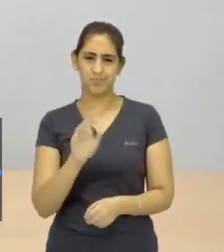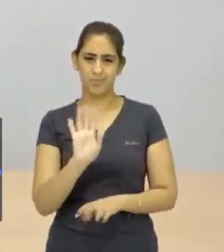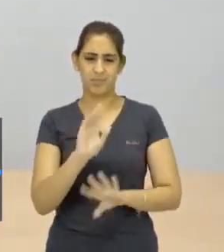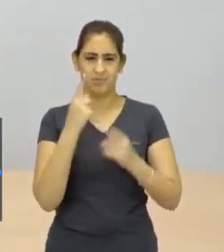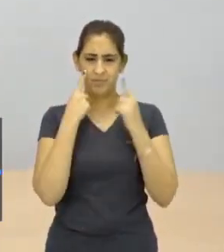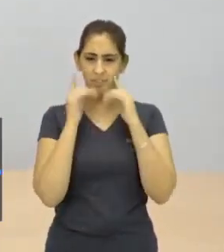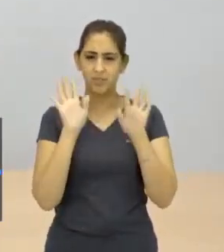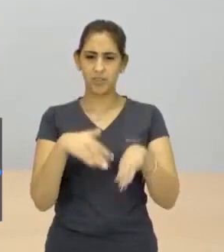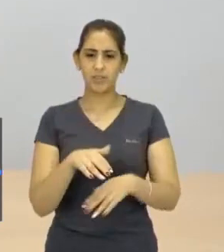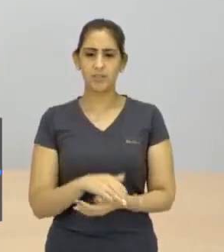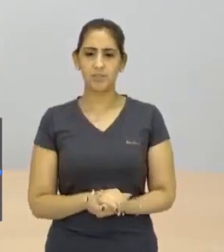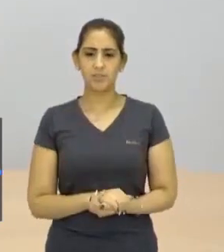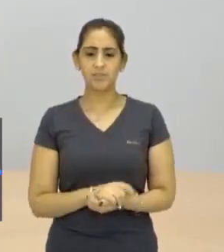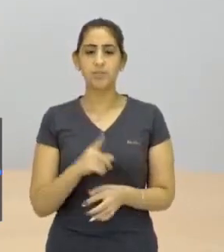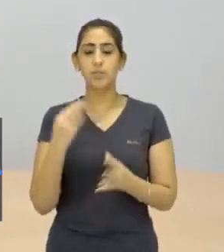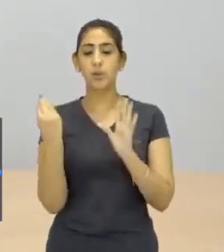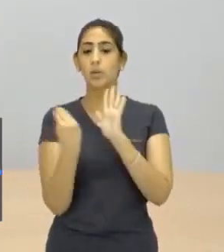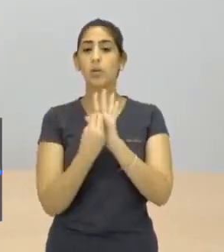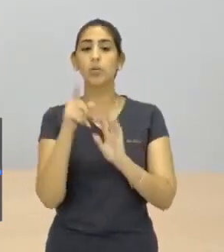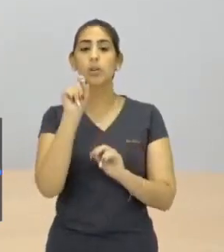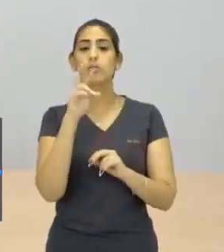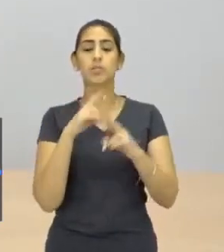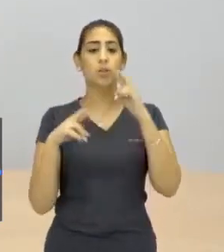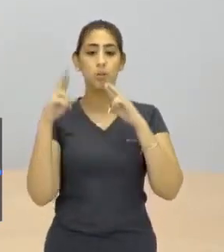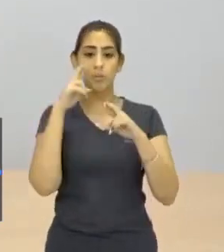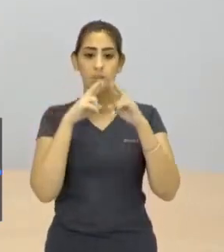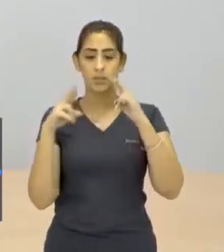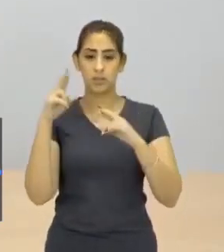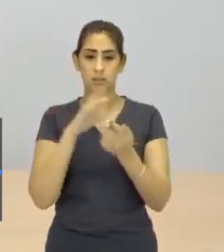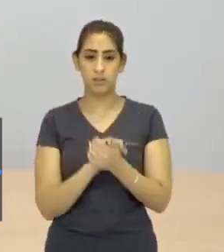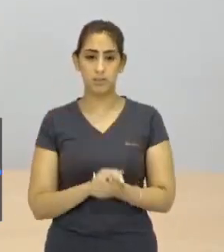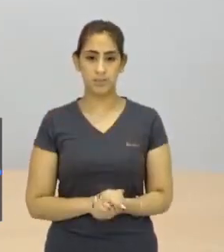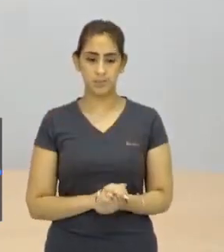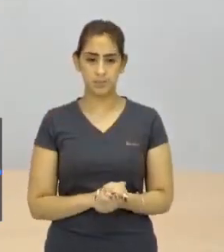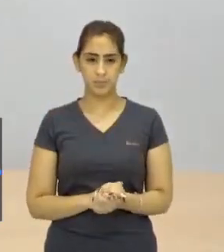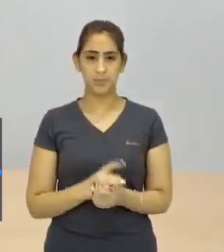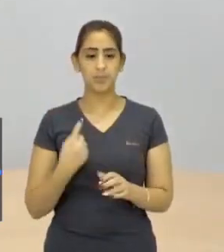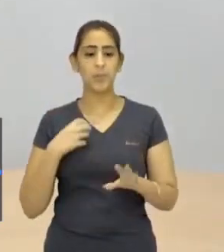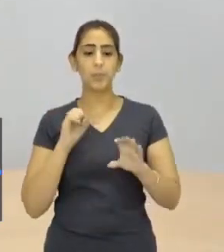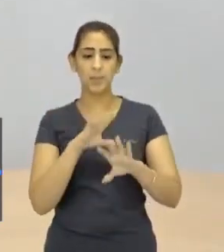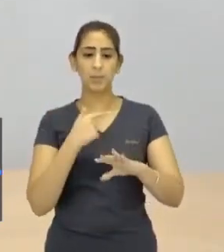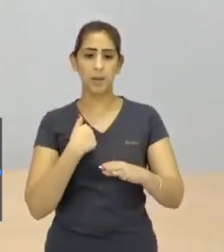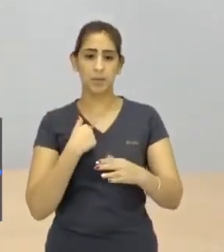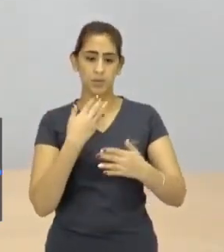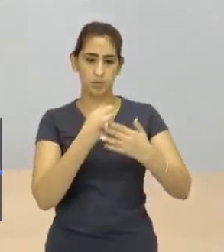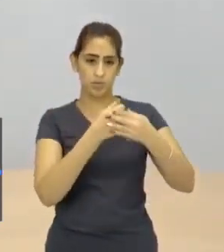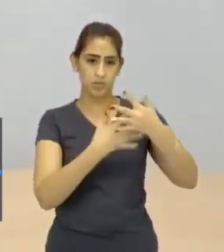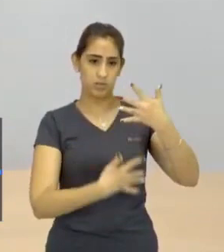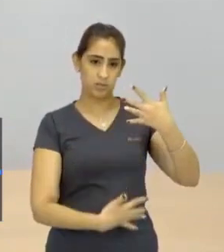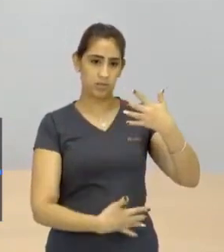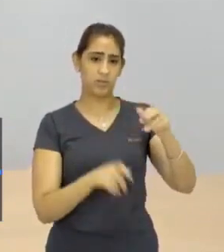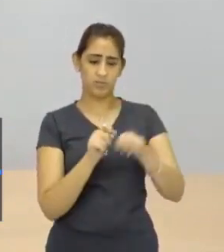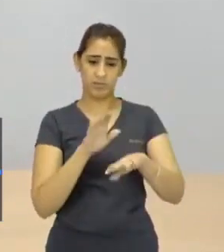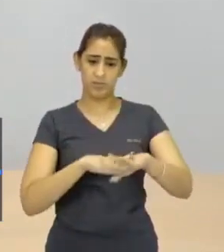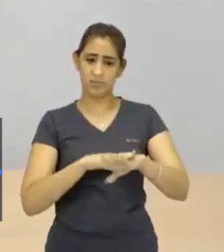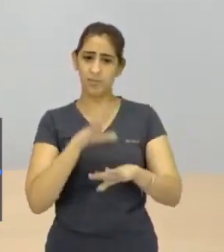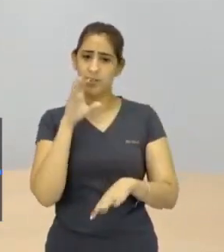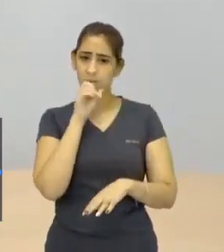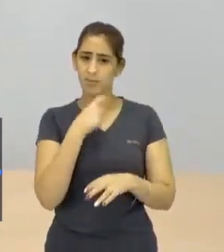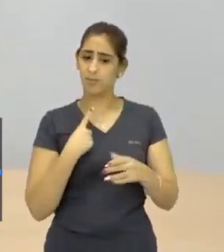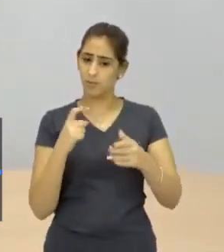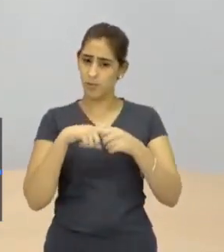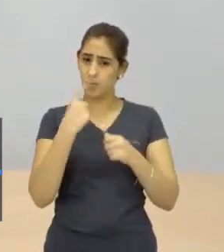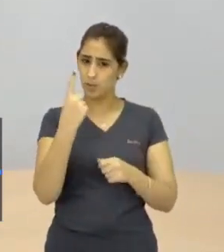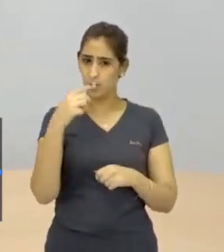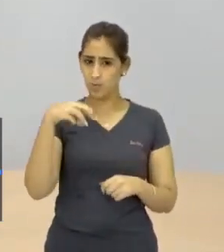calculadora, pessoal. Coloque o que você está observando aí de regularidade e manda para mim lá no chat. Mas faz isso rápido, hein? Porque a gente vai voltar